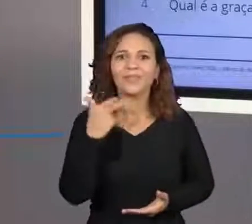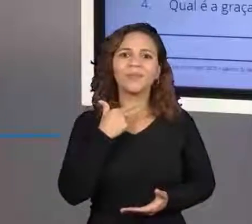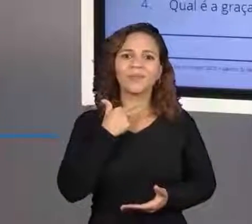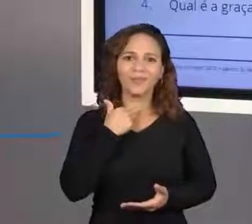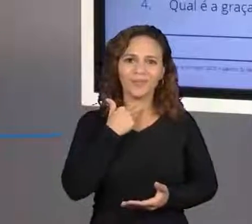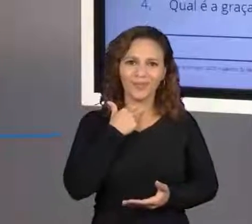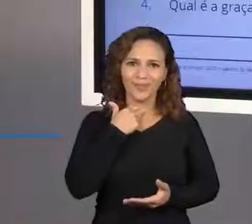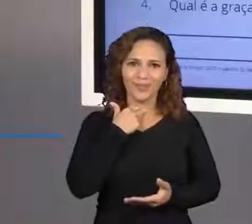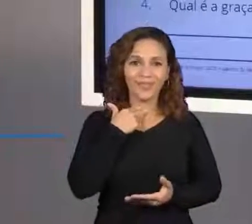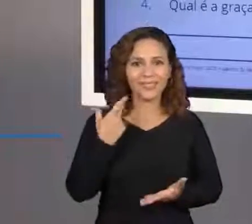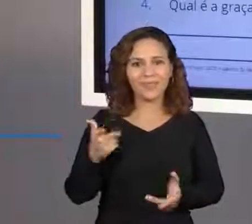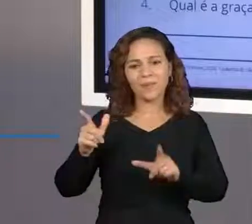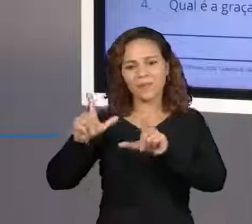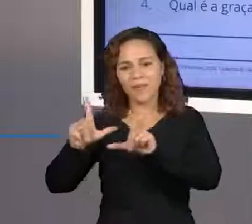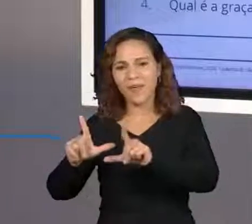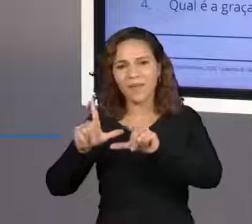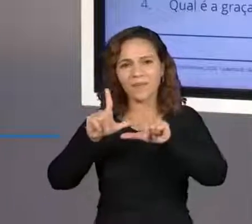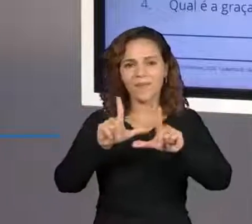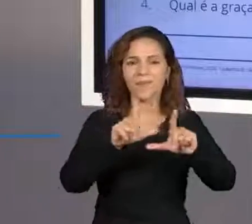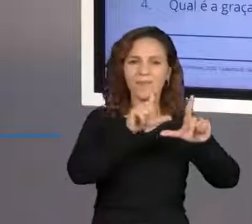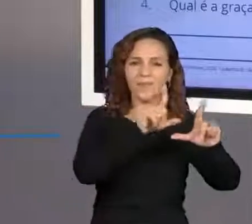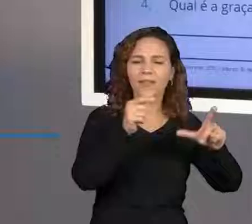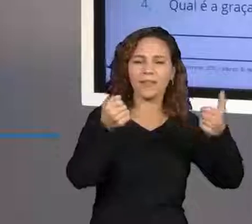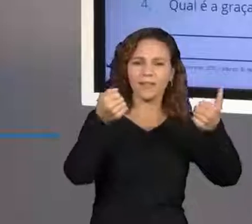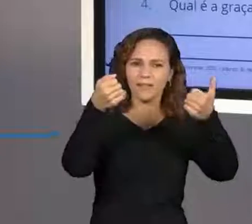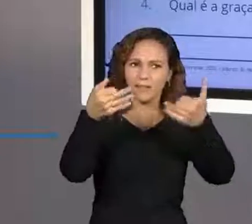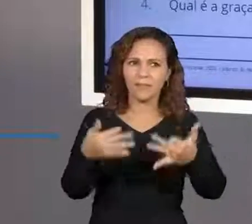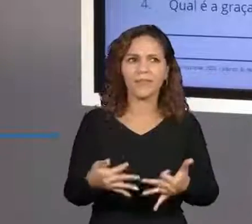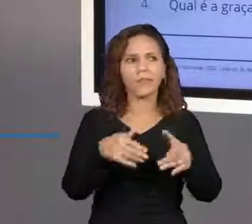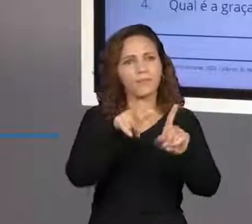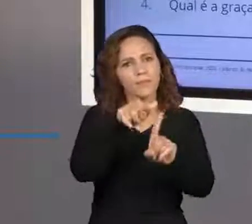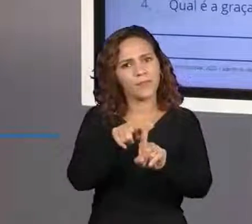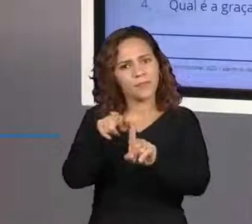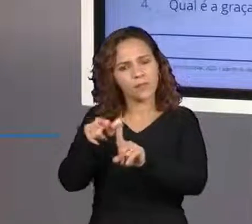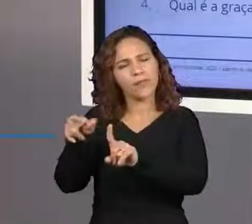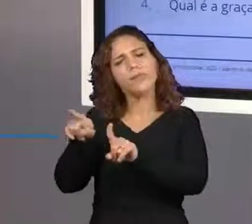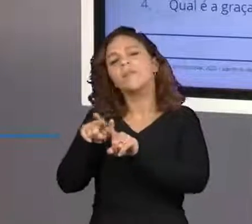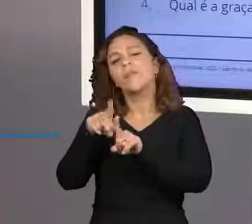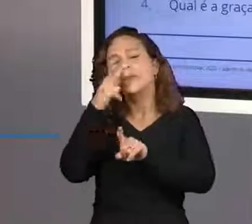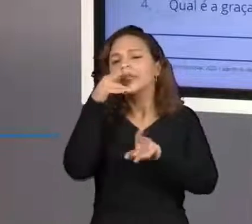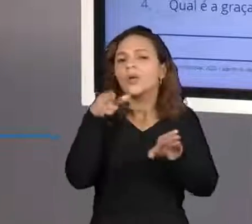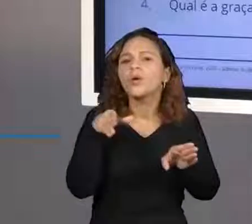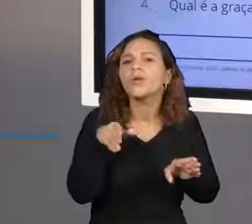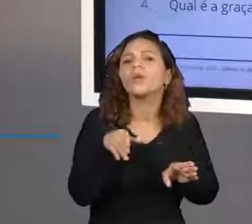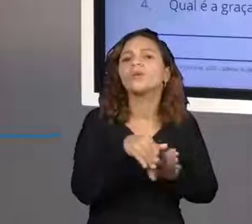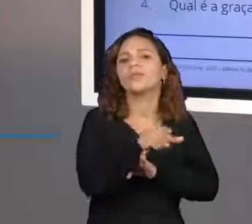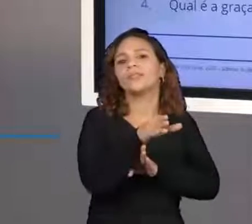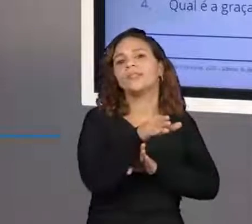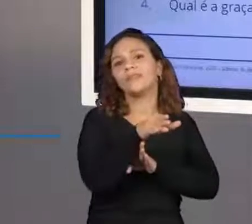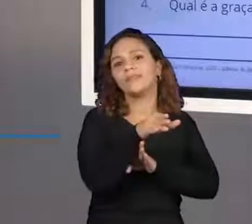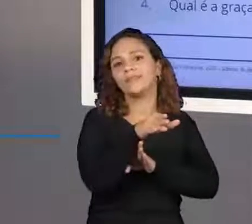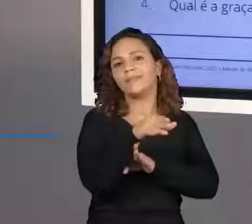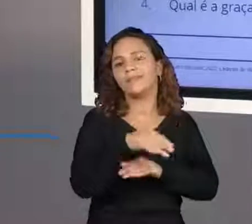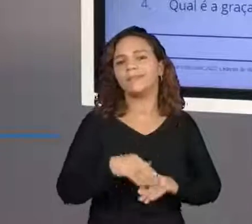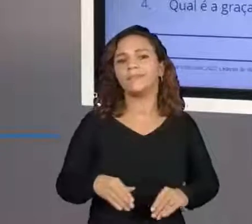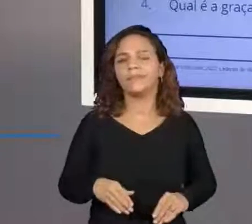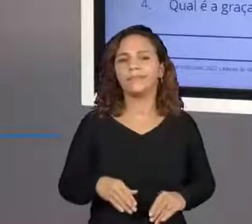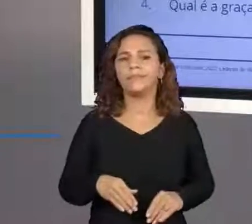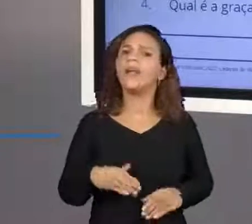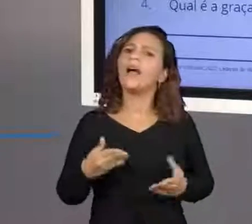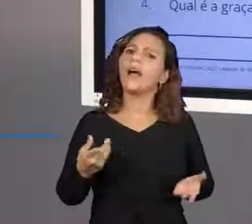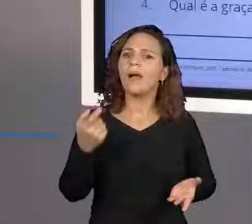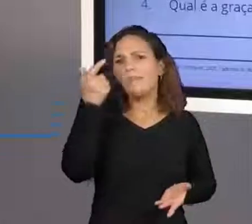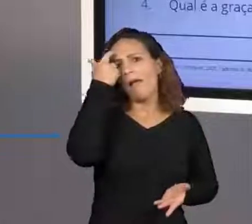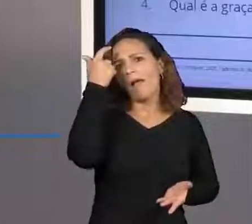nossos quadrinhos aqui falam sobre um personagem e o narrador dá um conselho a esse personagem. Olha, não pode viver